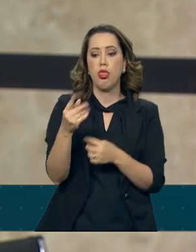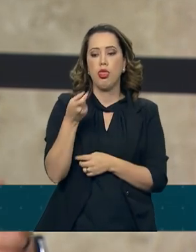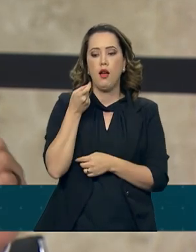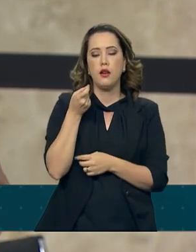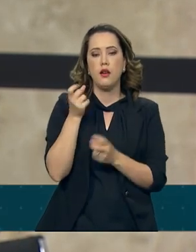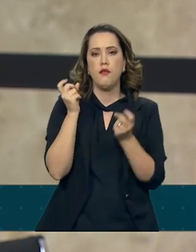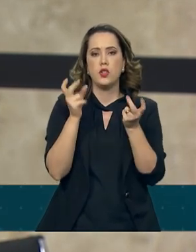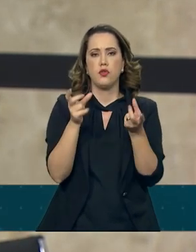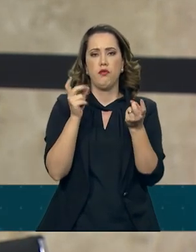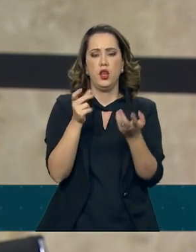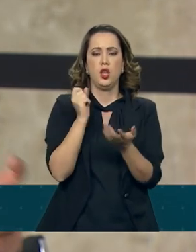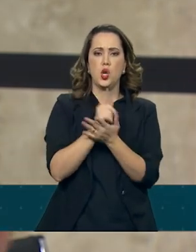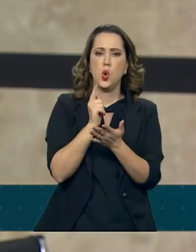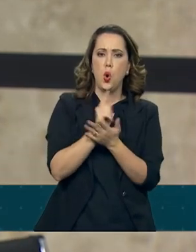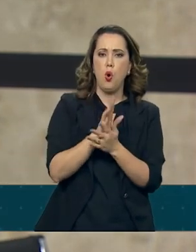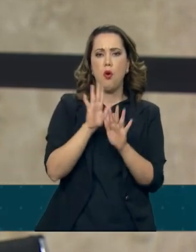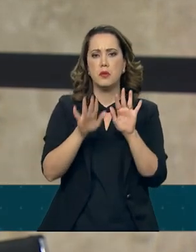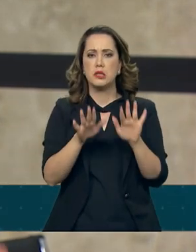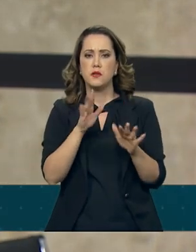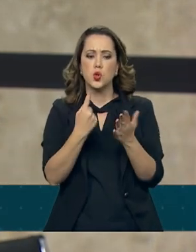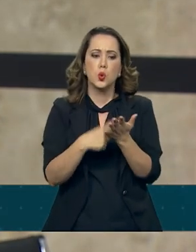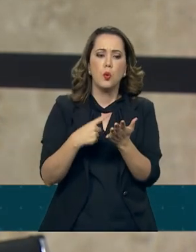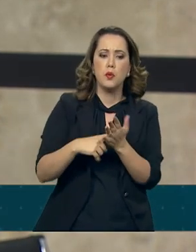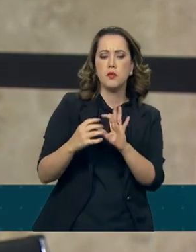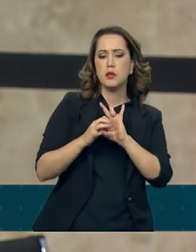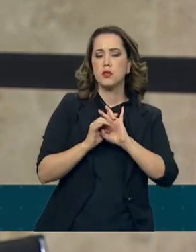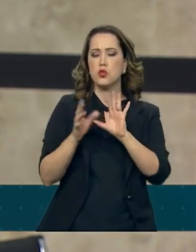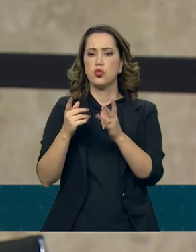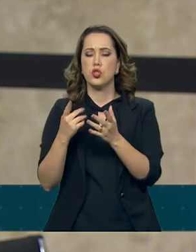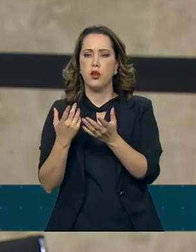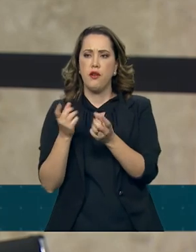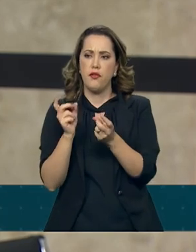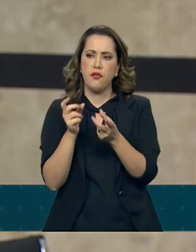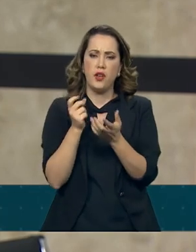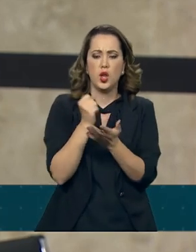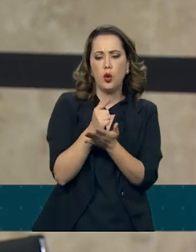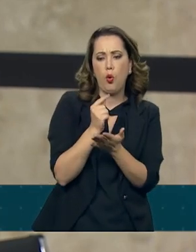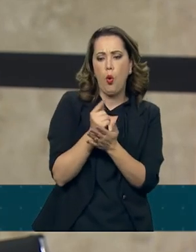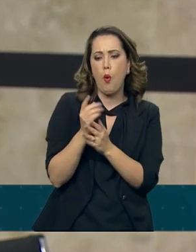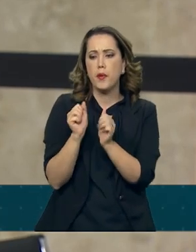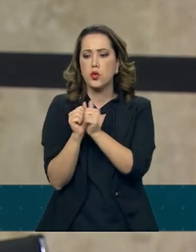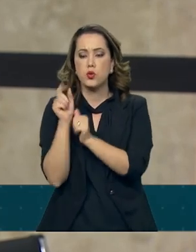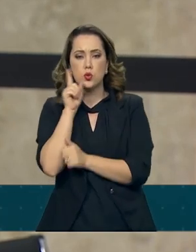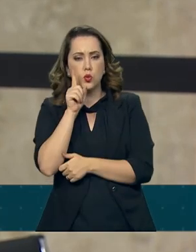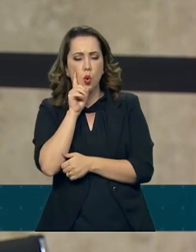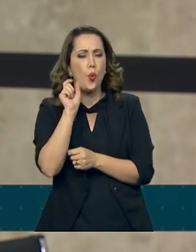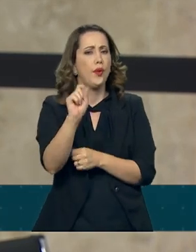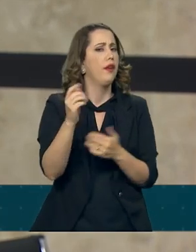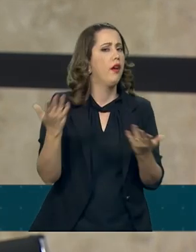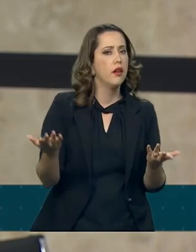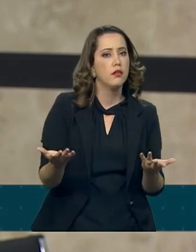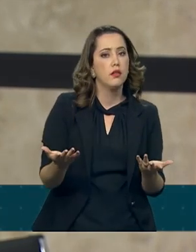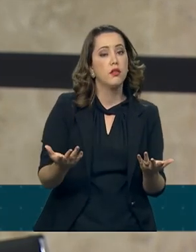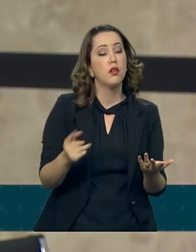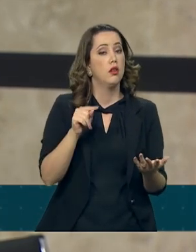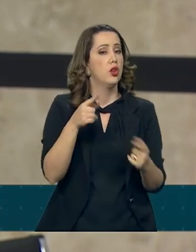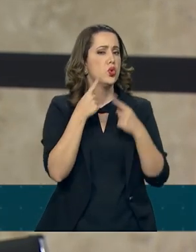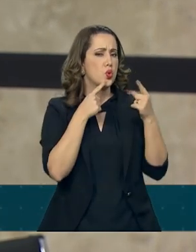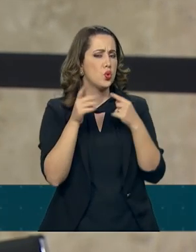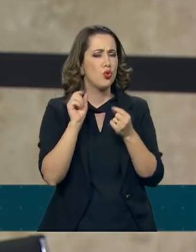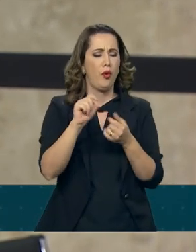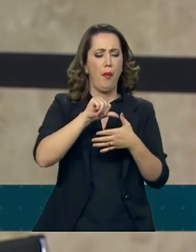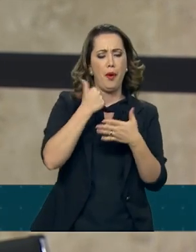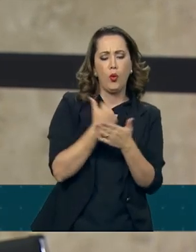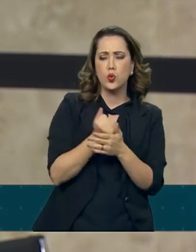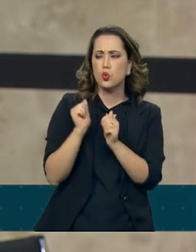importação um eventual acordo de livre comércio com os estados unidos eu queria entender exatamente do que se trata quer dizer o que vai ser discutido no âmbito do mercosul